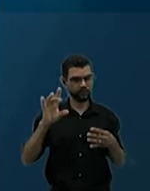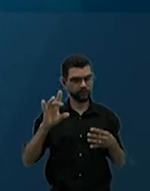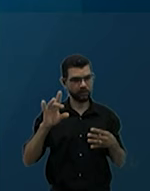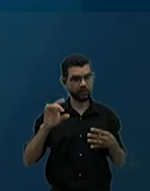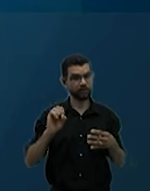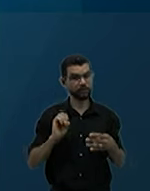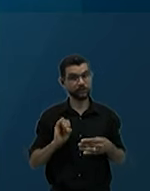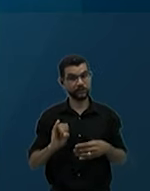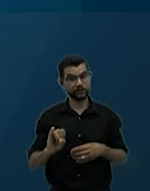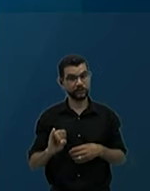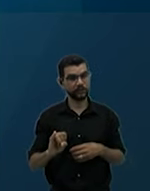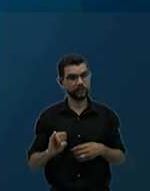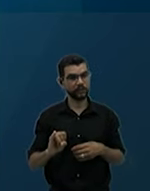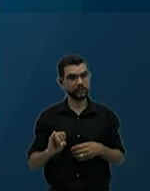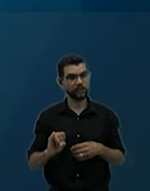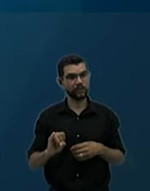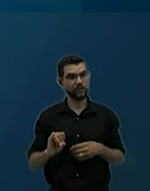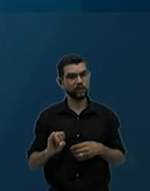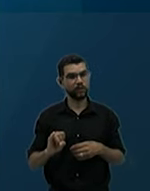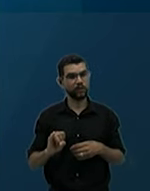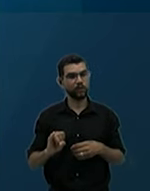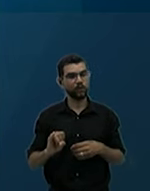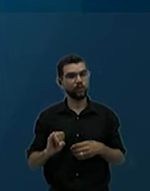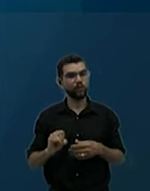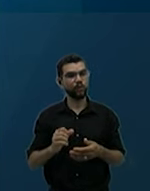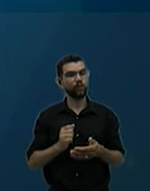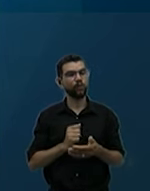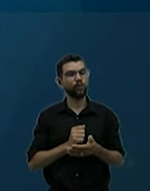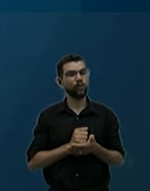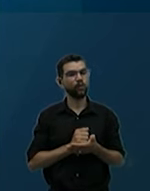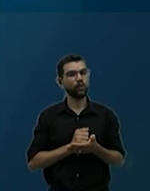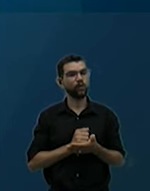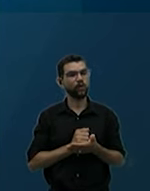ou jurisprudência consolidada do STJ.